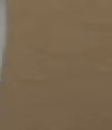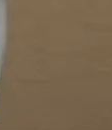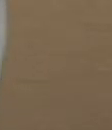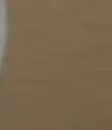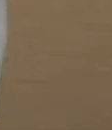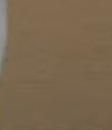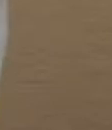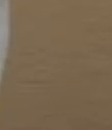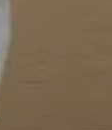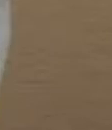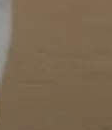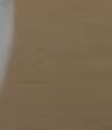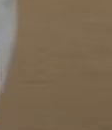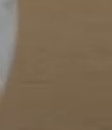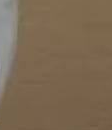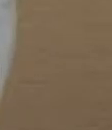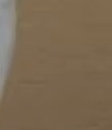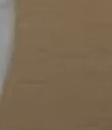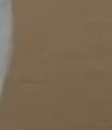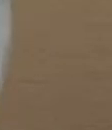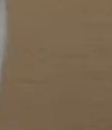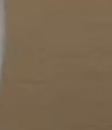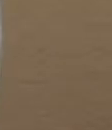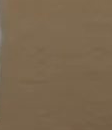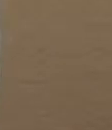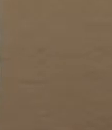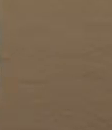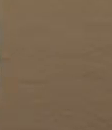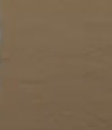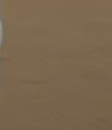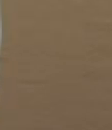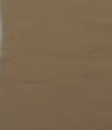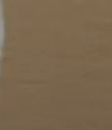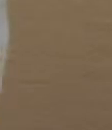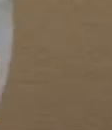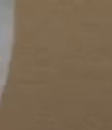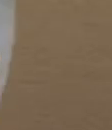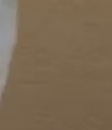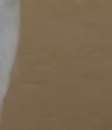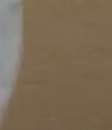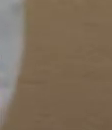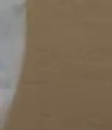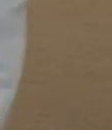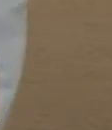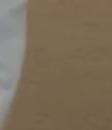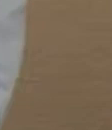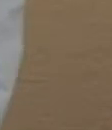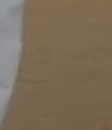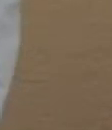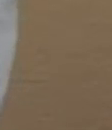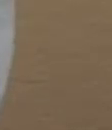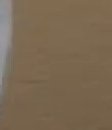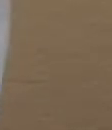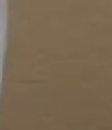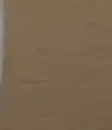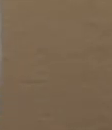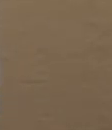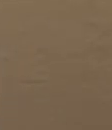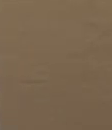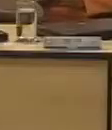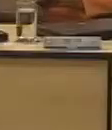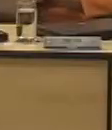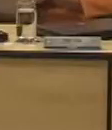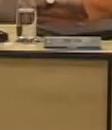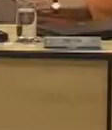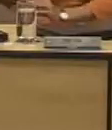profissão desde cedo para poder ser alguém na vida, seja pobre ou seja rico. Muito obrigado, senhor.